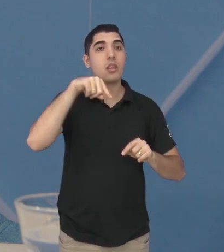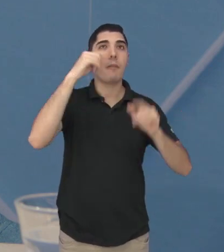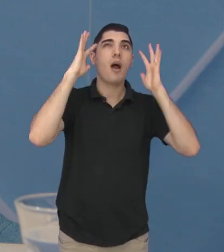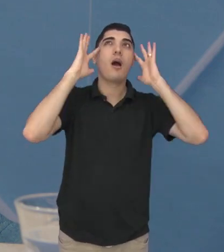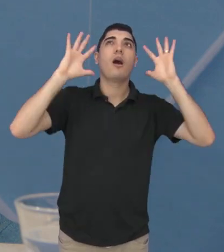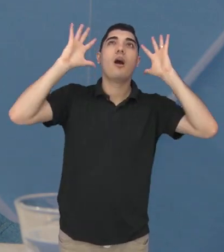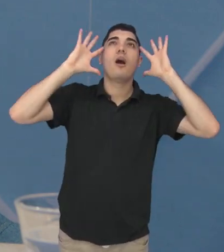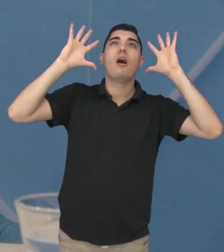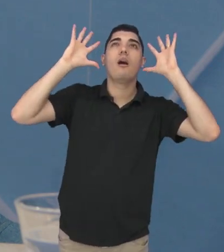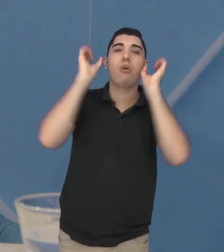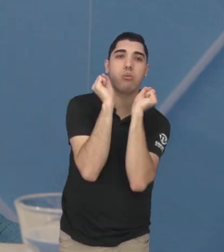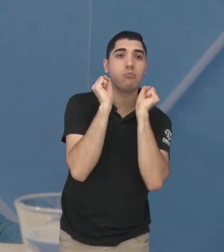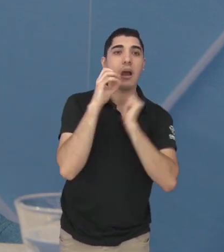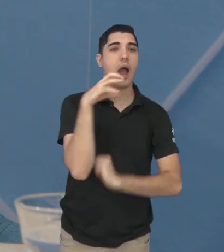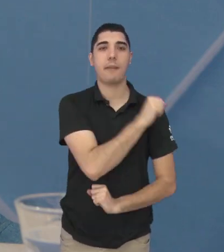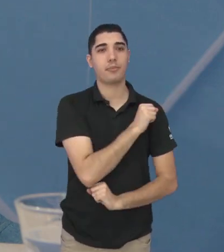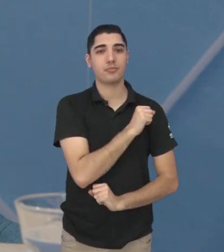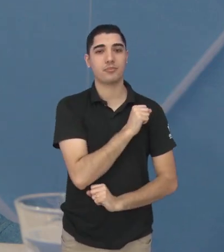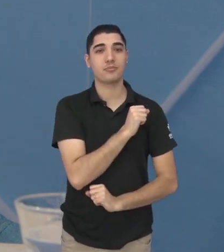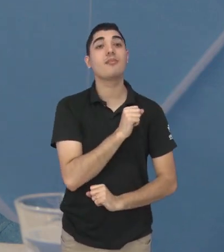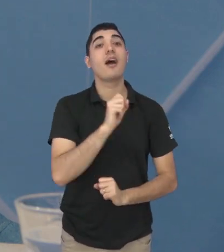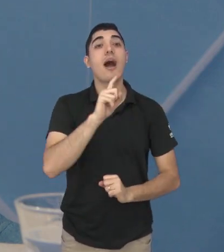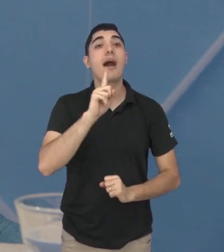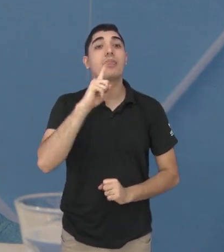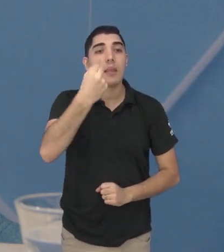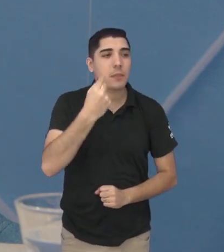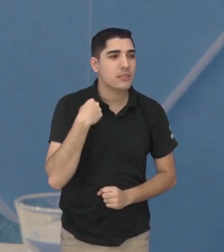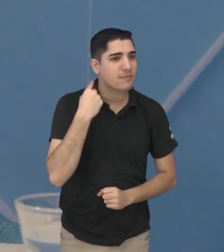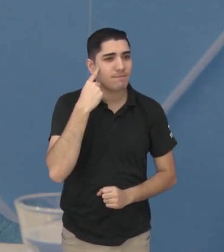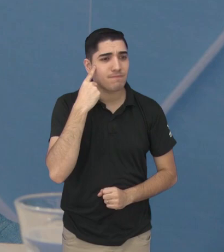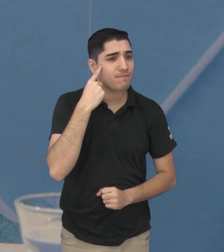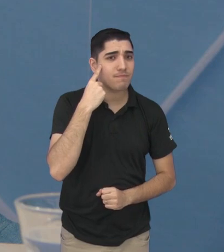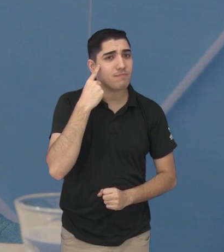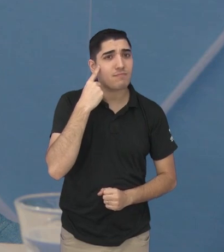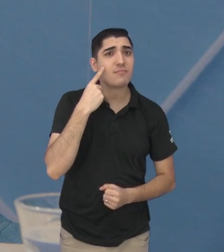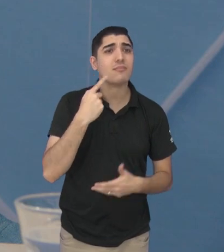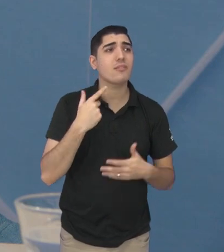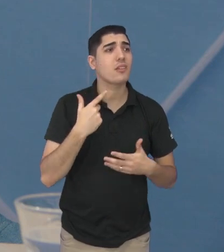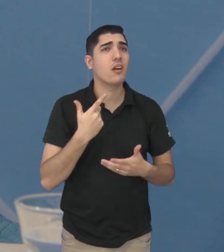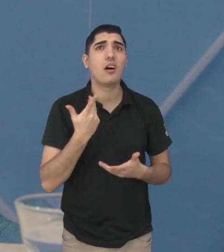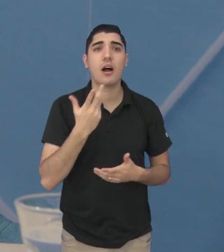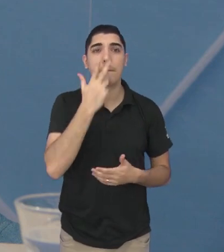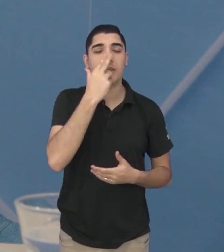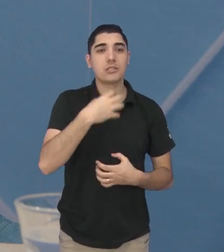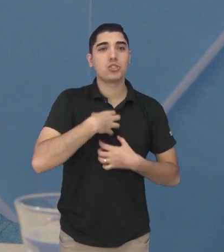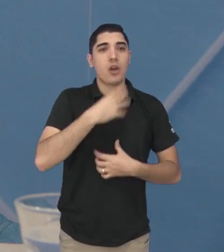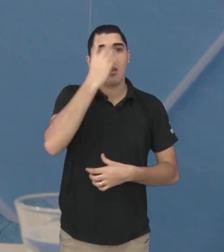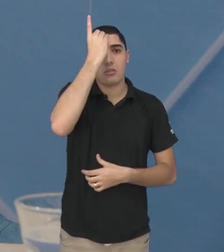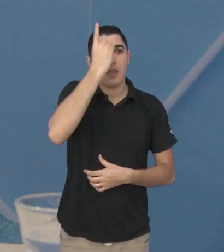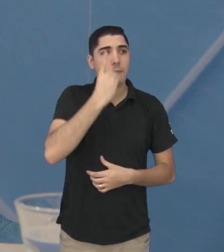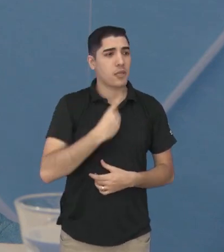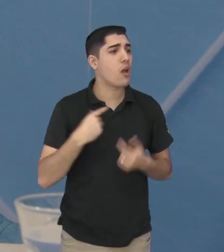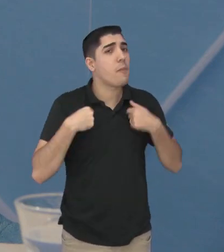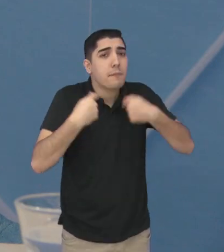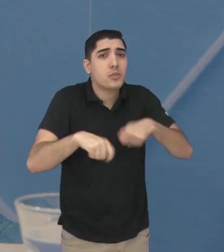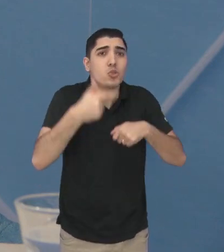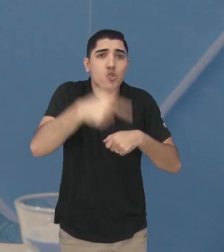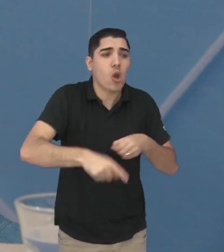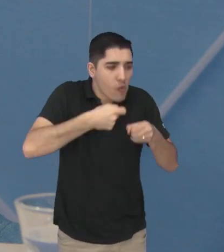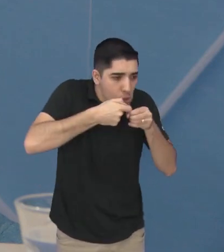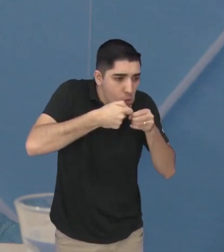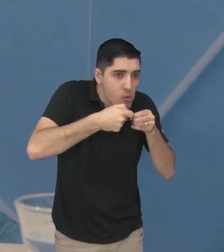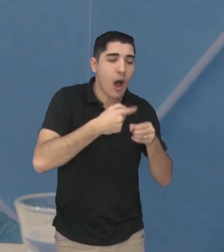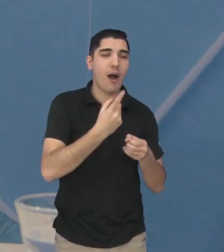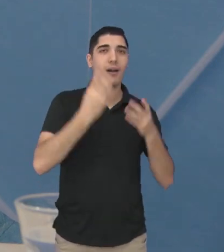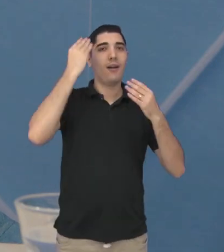rapidez. Aí, o que vem de rebote, que a gente chama? Uma sensação de depressão. Aí, eu quero usar para eu ter de novo